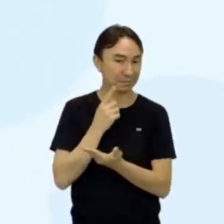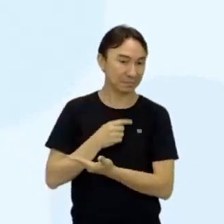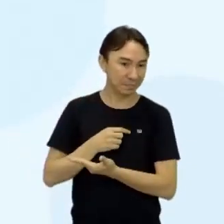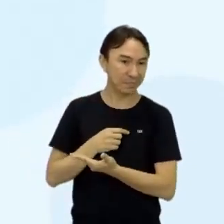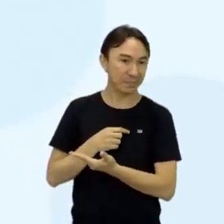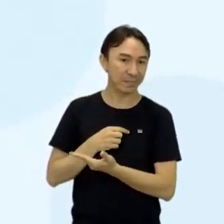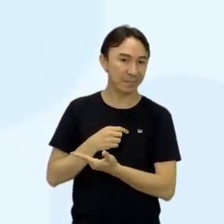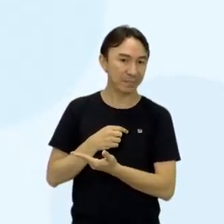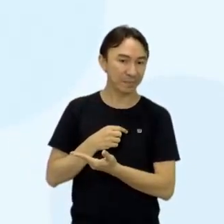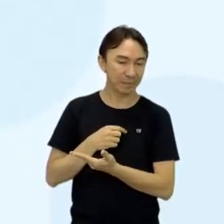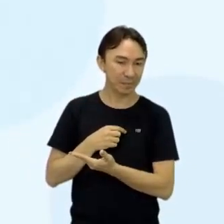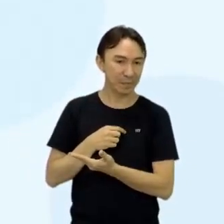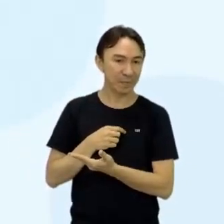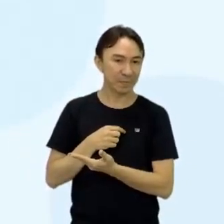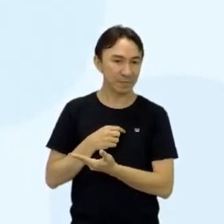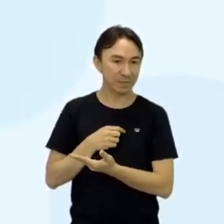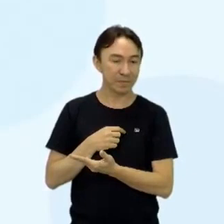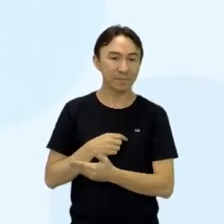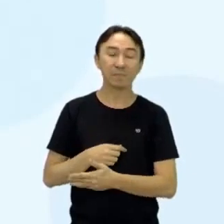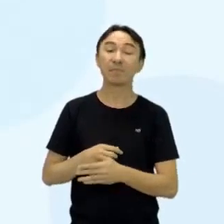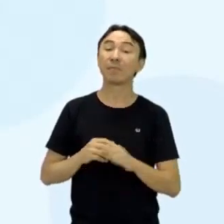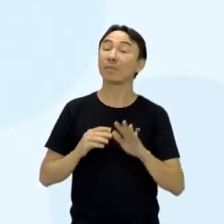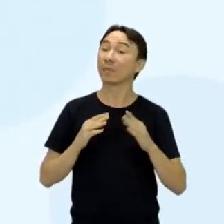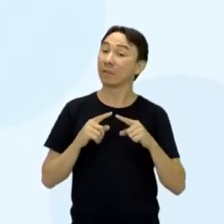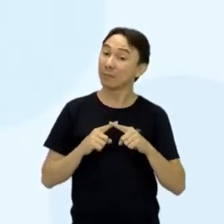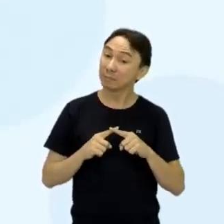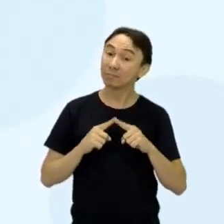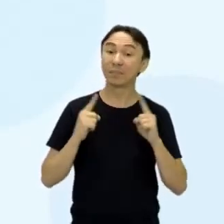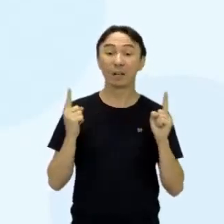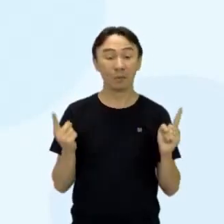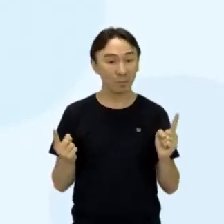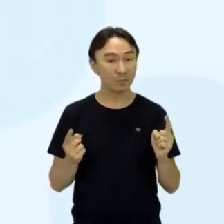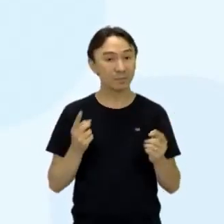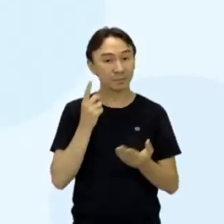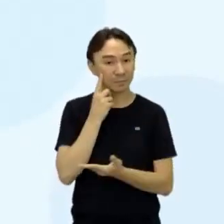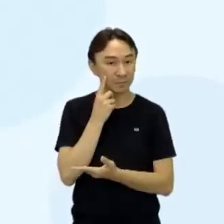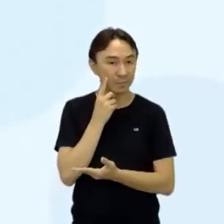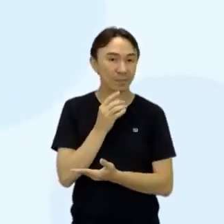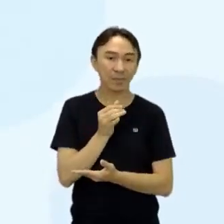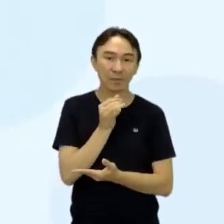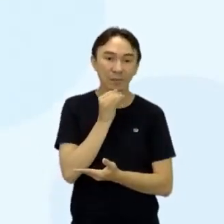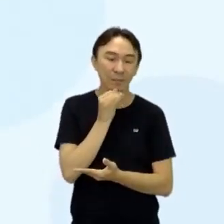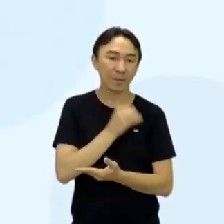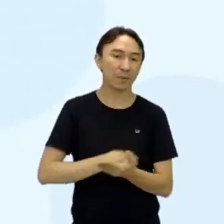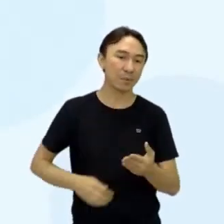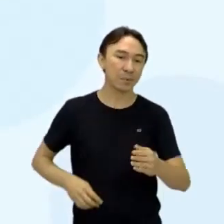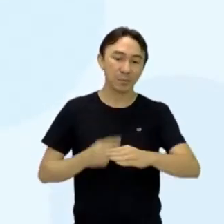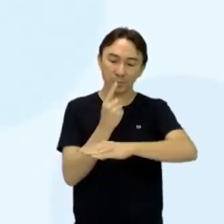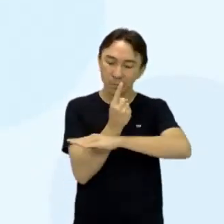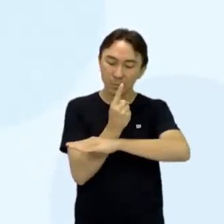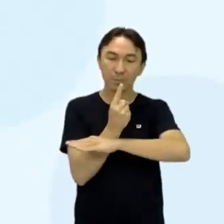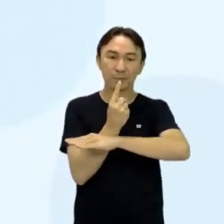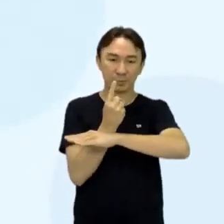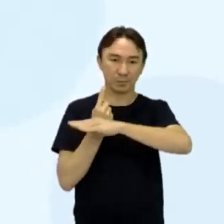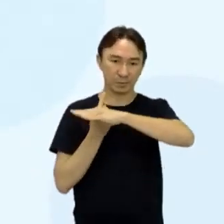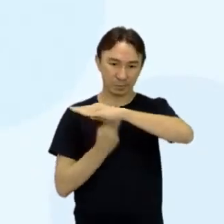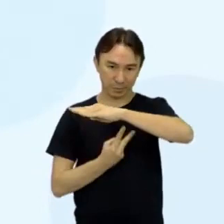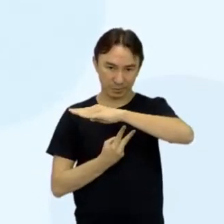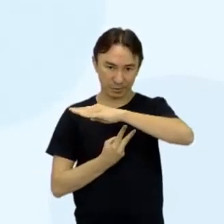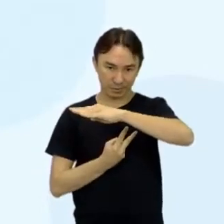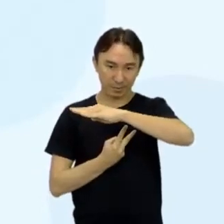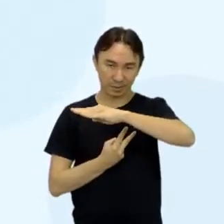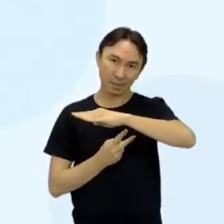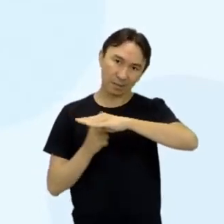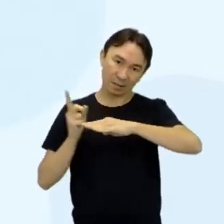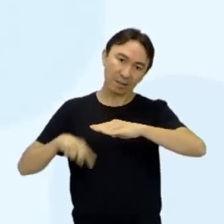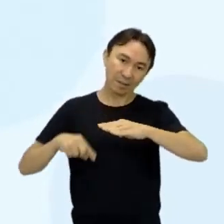assim, tá certo? Então, outra divisão como essa daqui, ó, 1 dividido por 2 é 0,5.